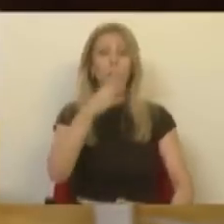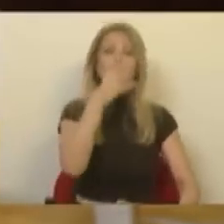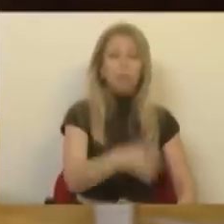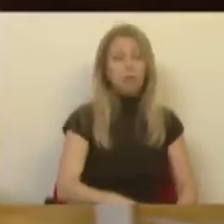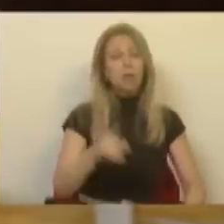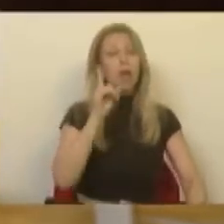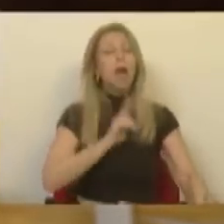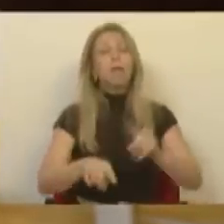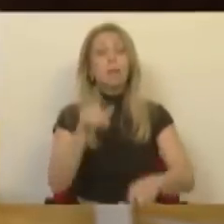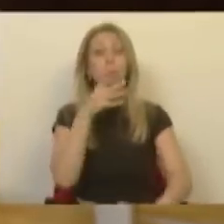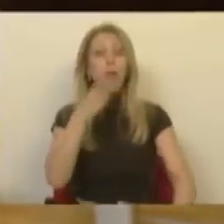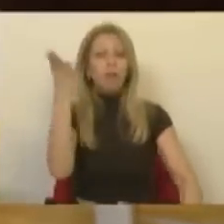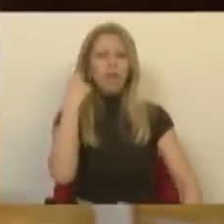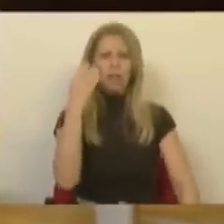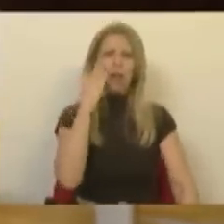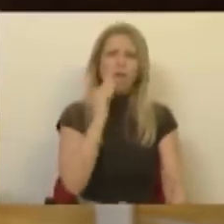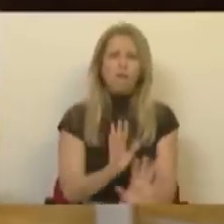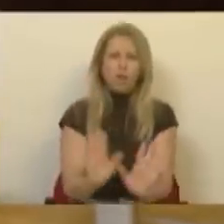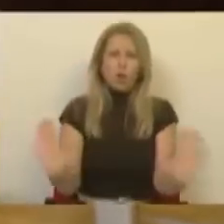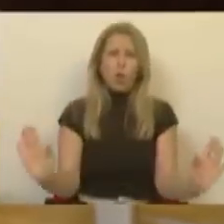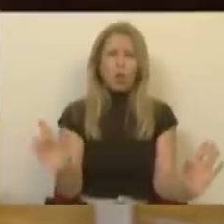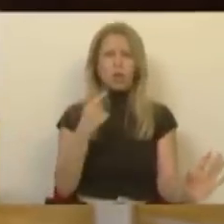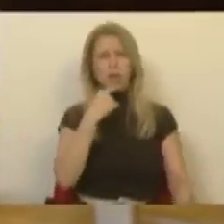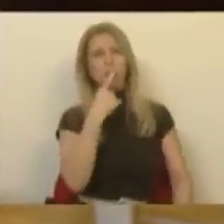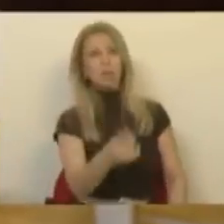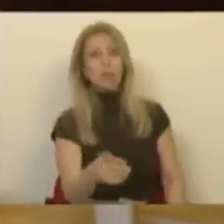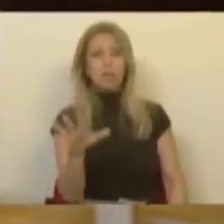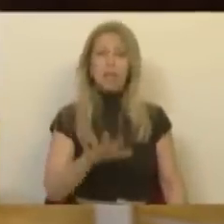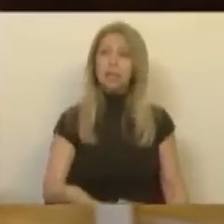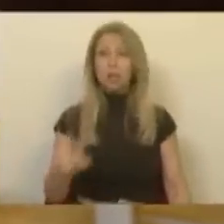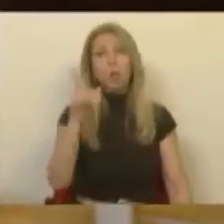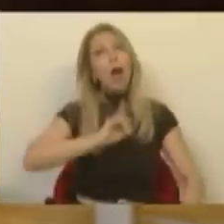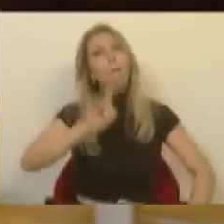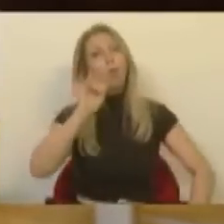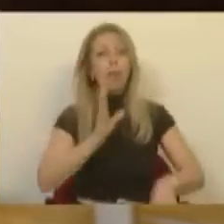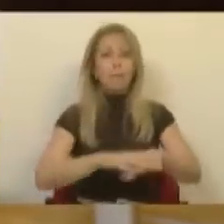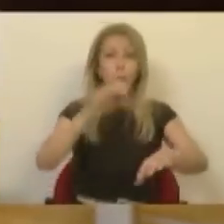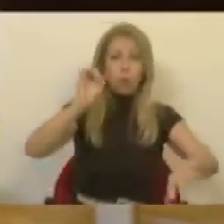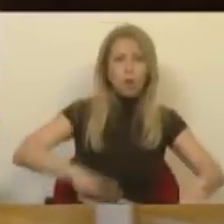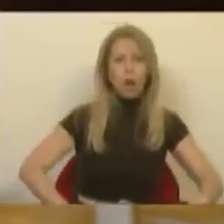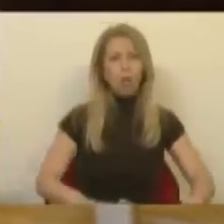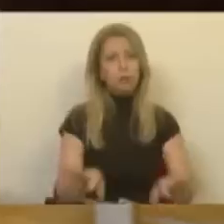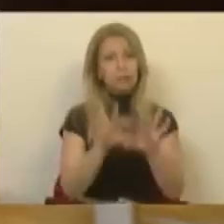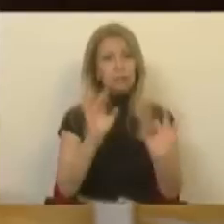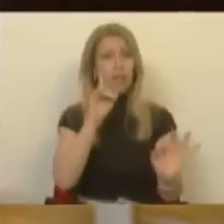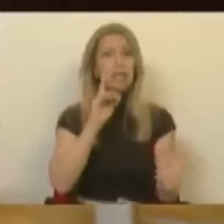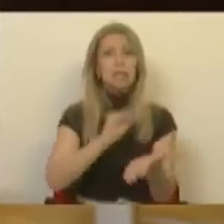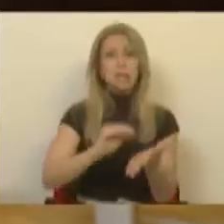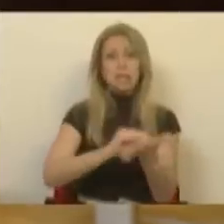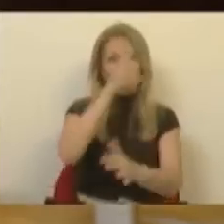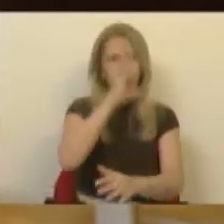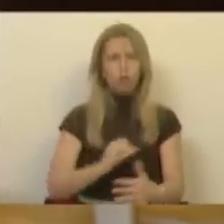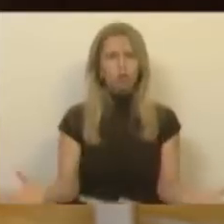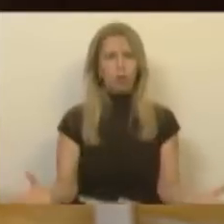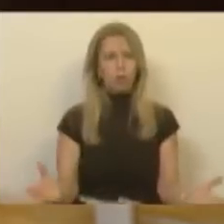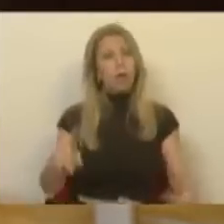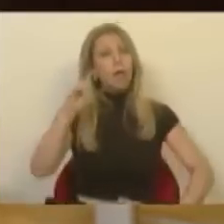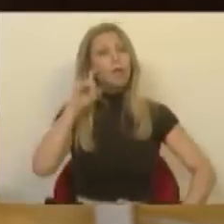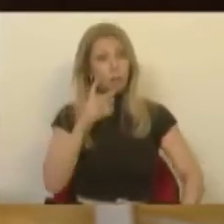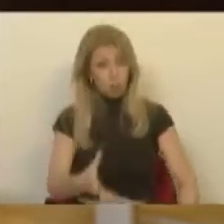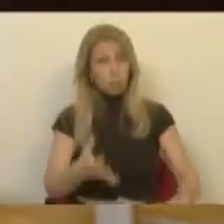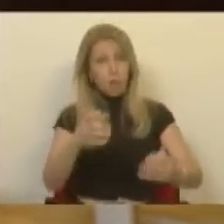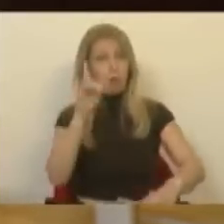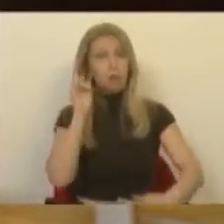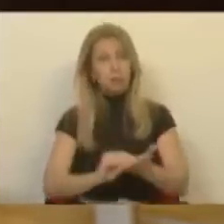Catarina Martins quero avergonhoso usar a situação de ser mulher como secretária de estado defendeu a secretária de estado